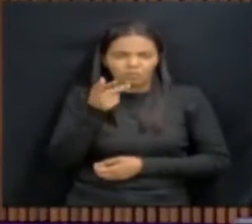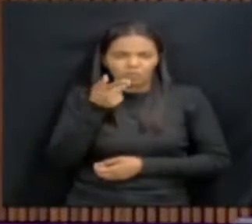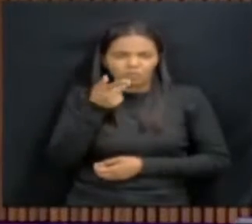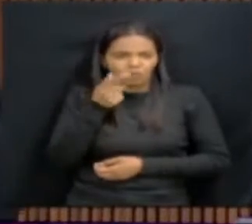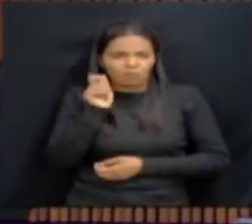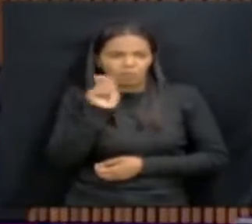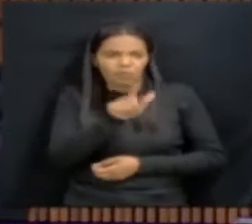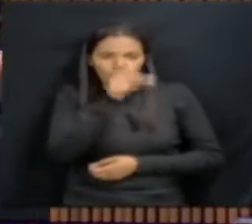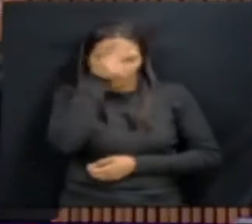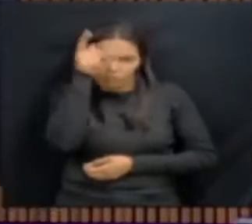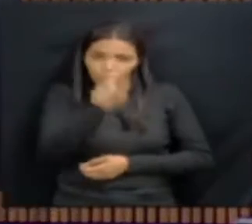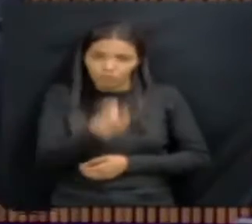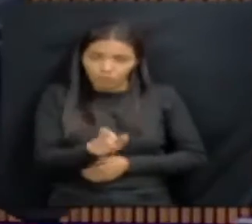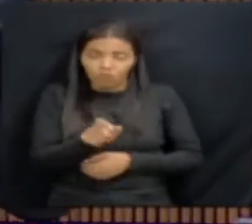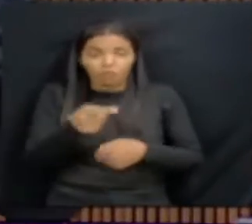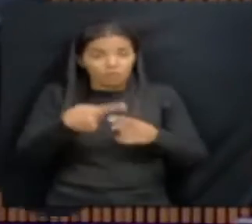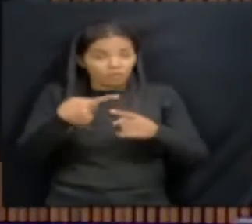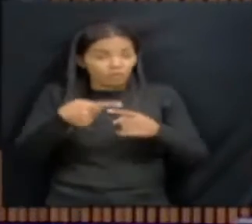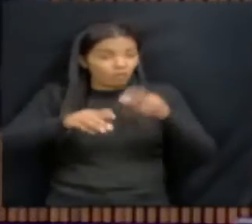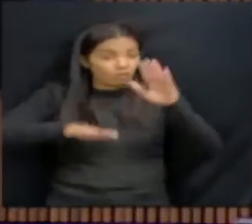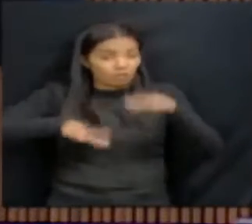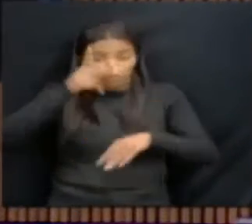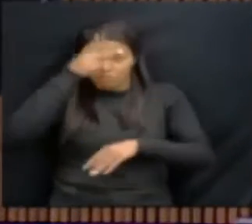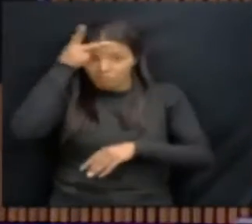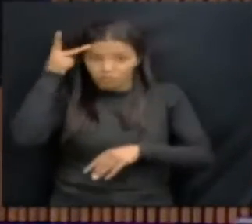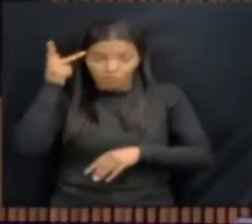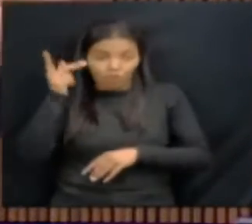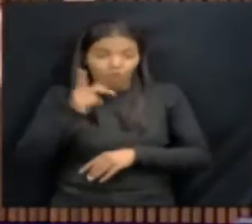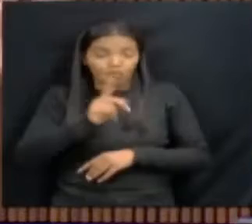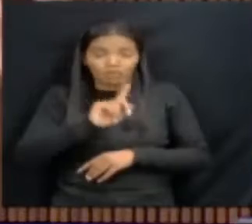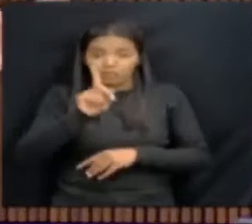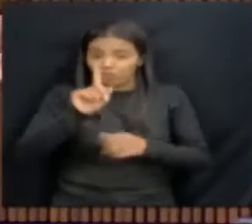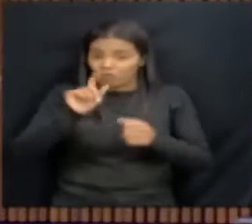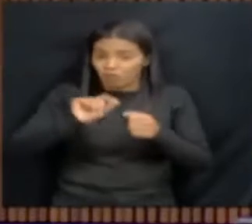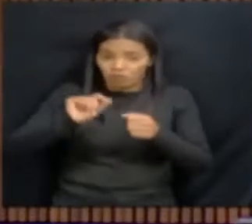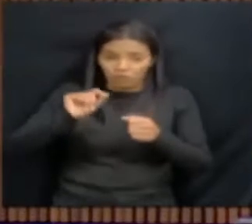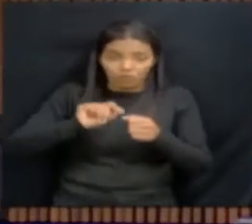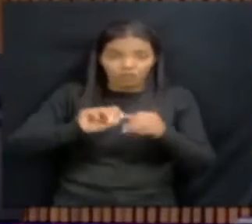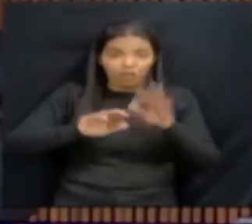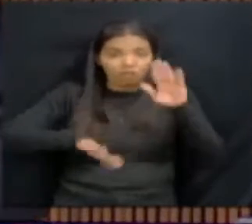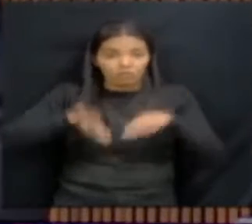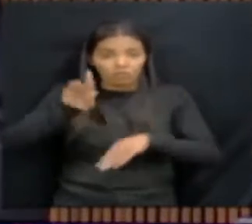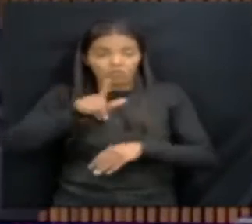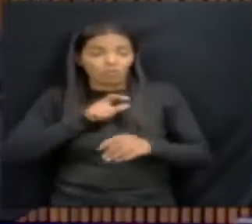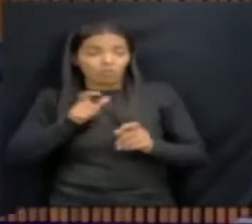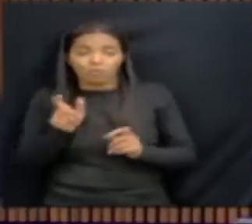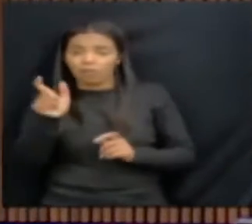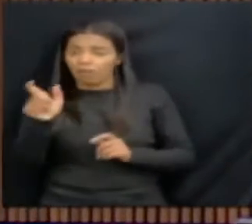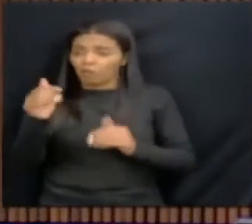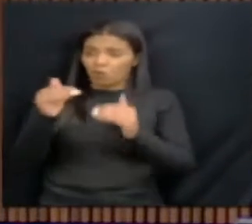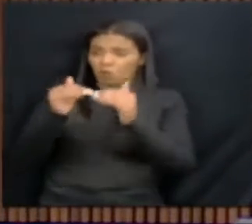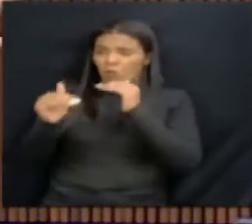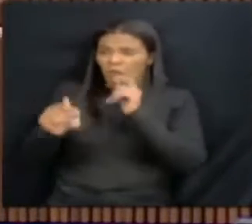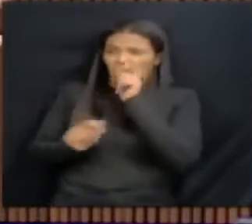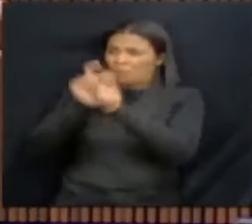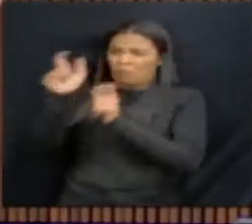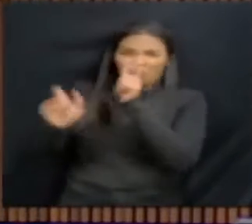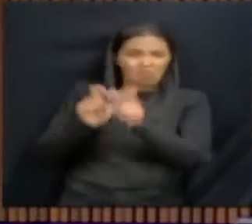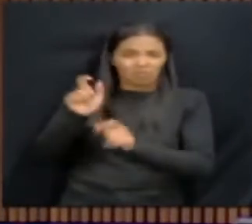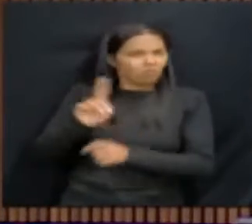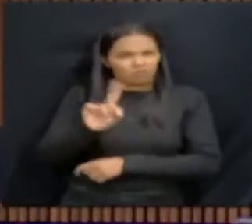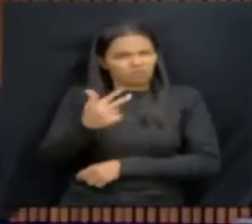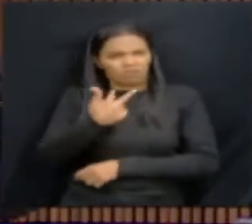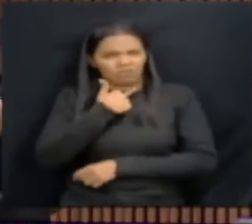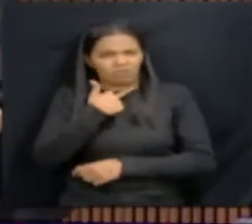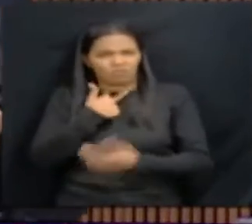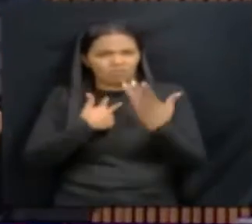e pessoas que realmente às vezes não colocaram da forma que outras pessoas queriam, a gente não pode permitir e entender que